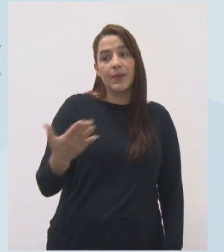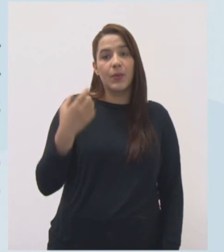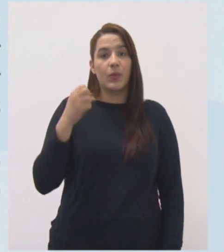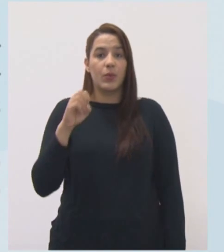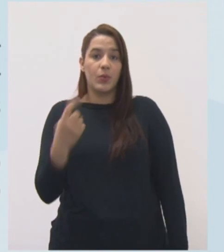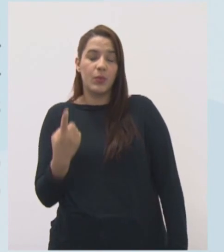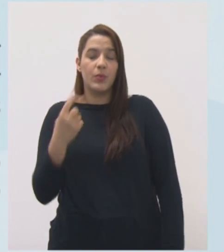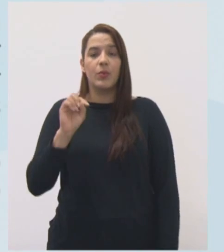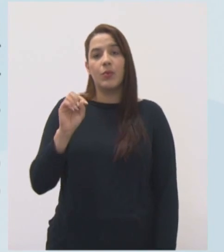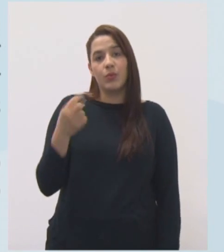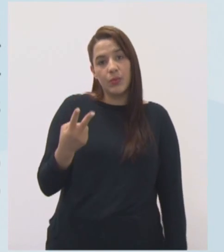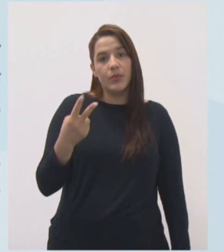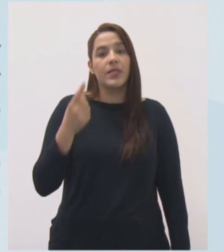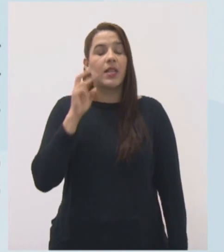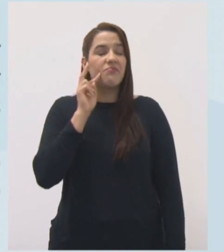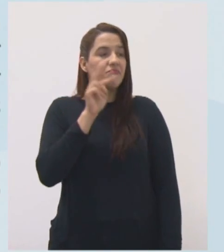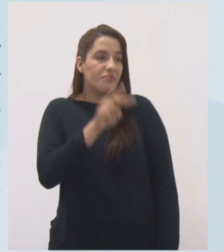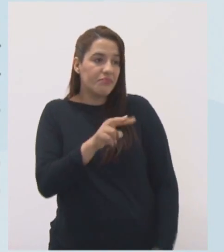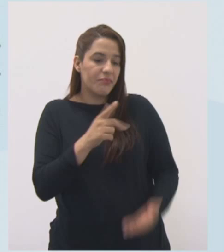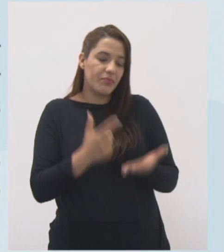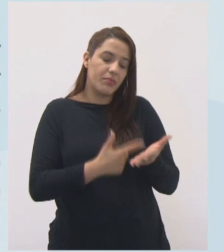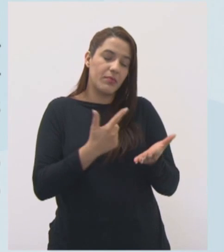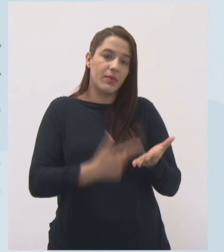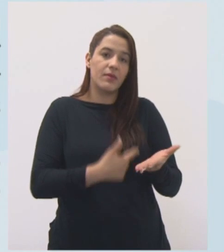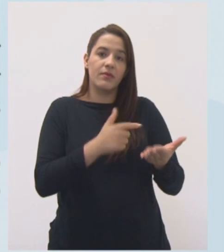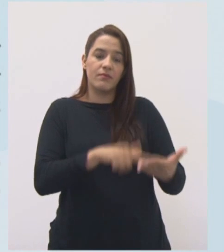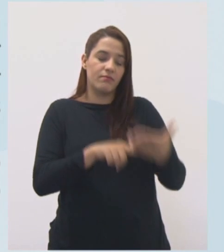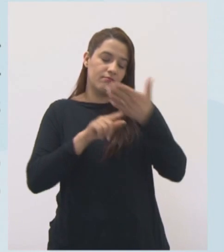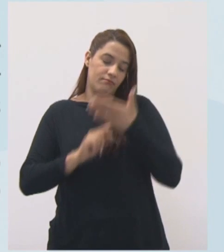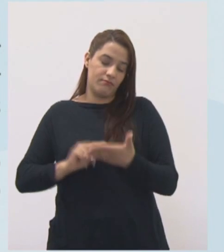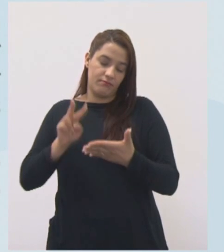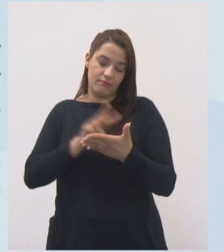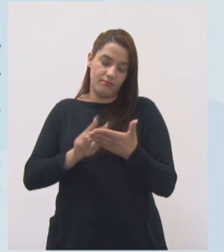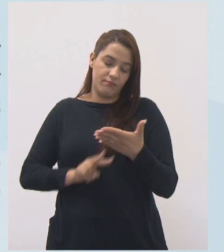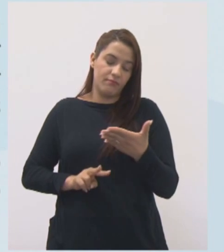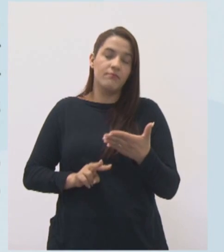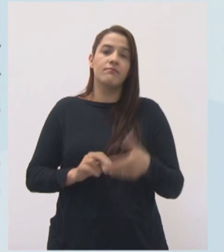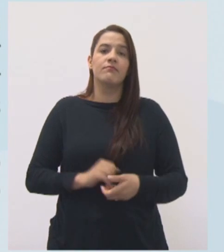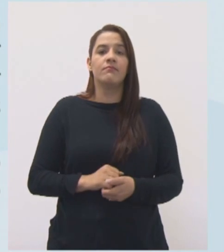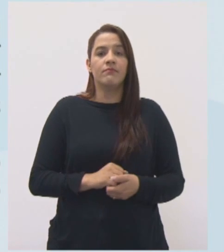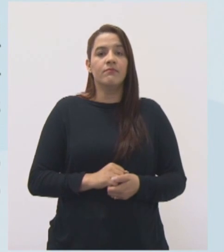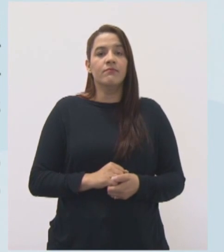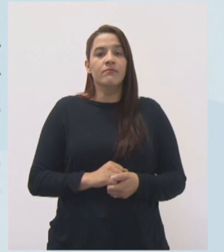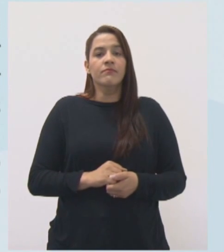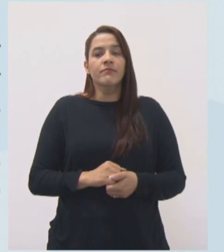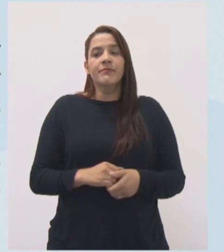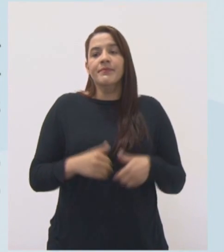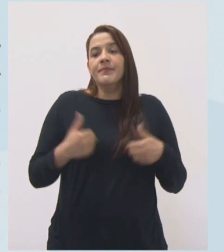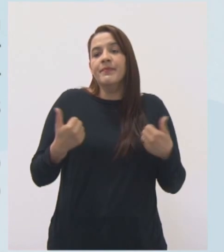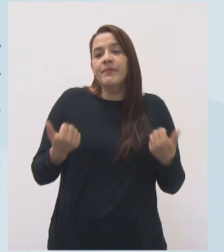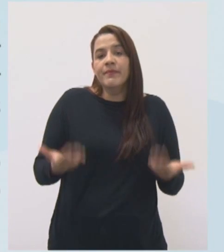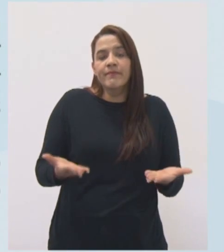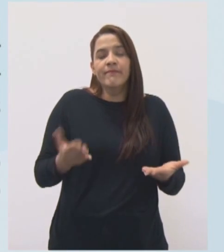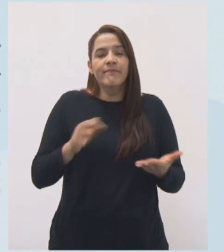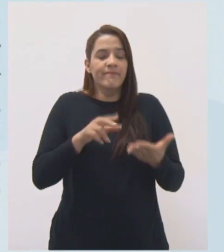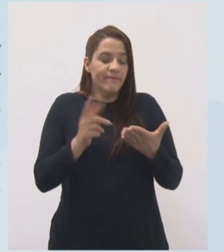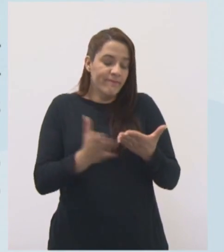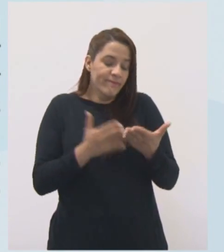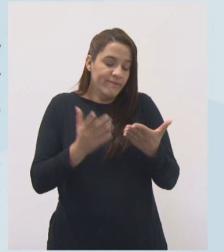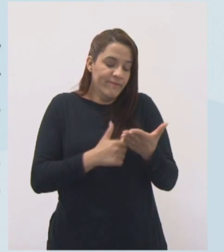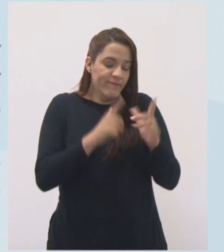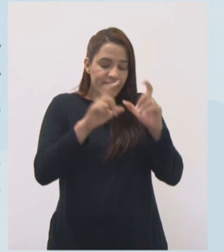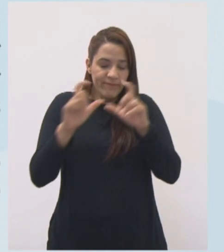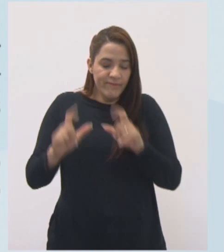tinha dado uma olhada no livro que sua irmã estava lendo. Para que pode servir um livro sem figuras